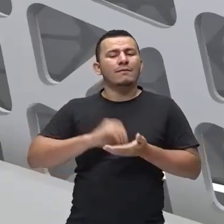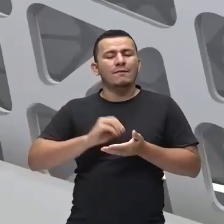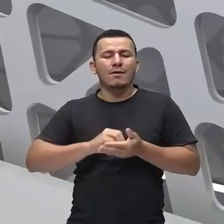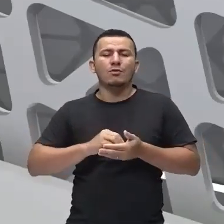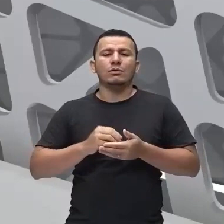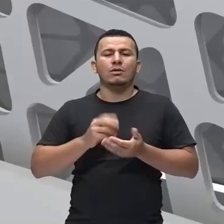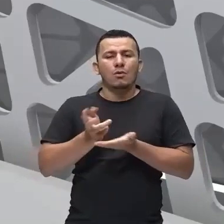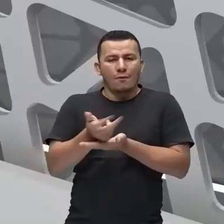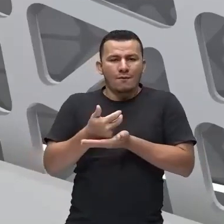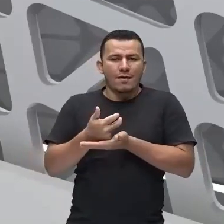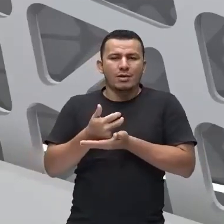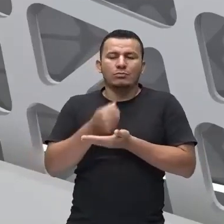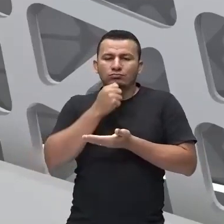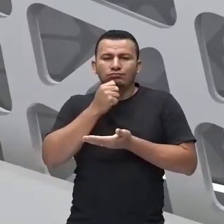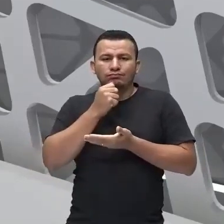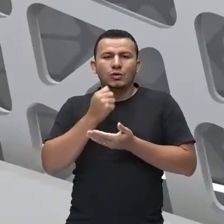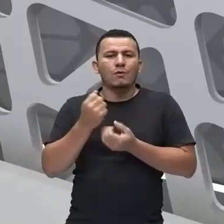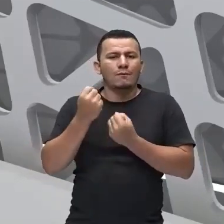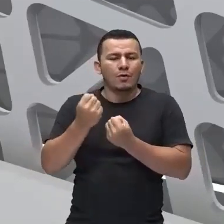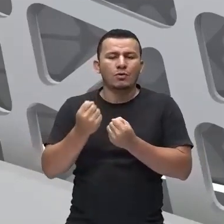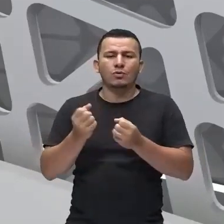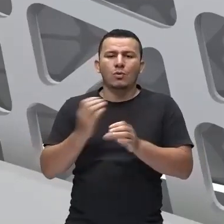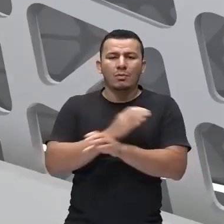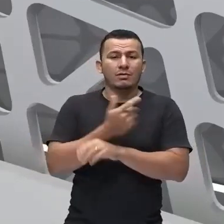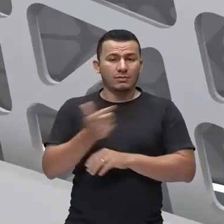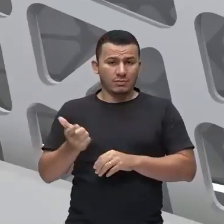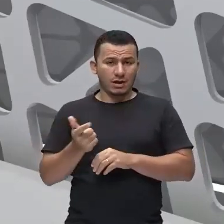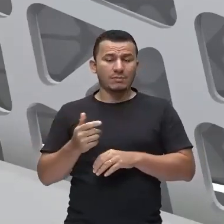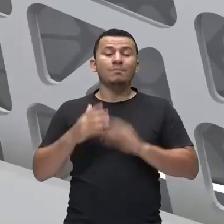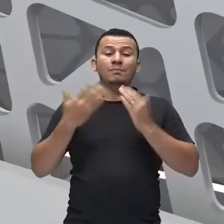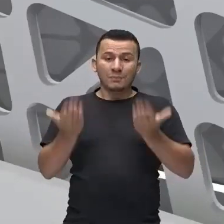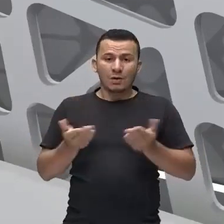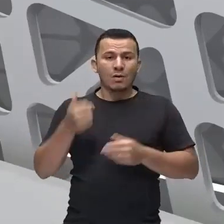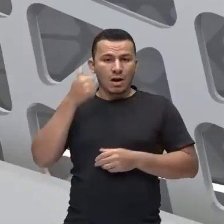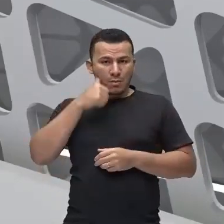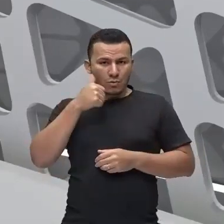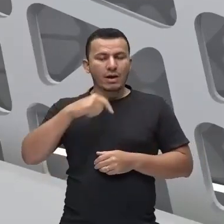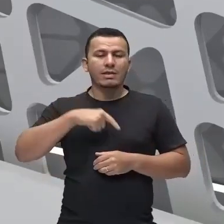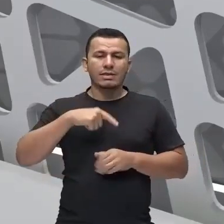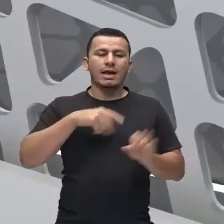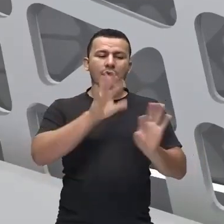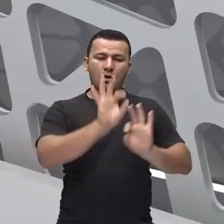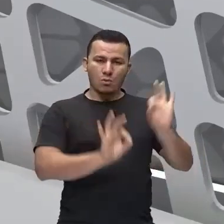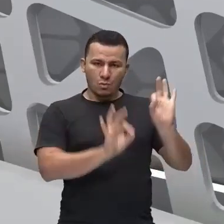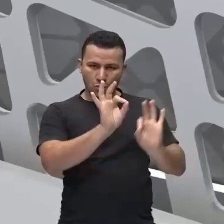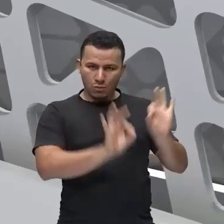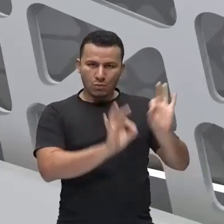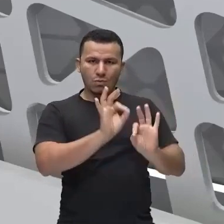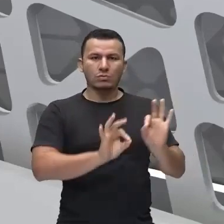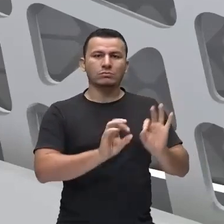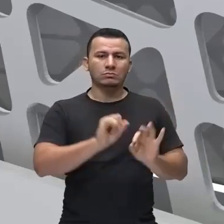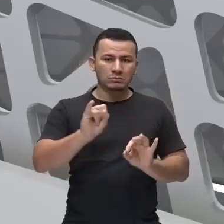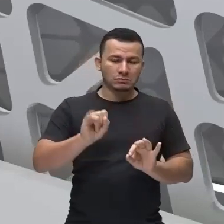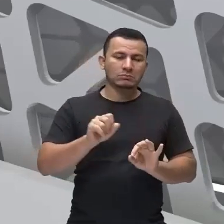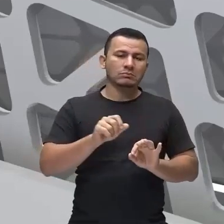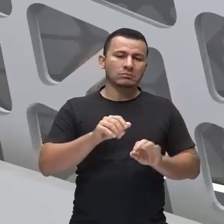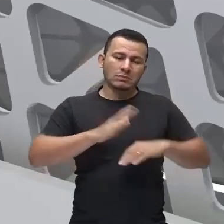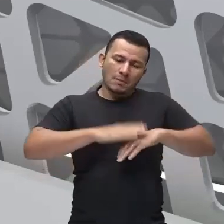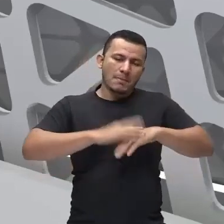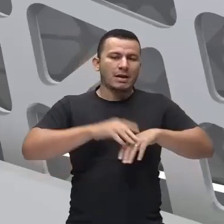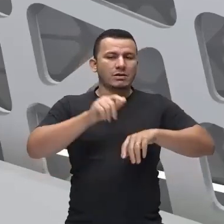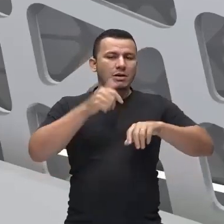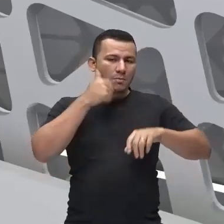feto. Então, essas mulheres, elas se programam, quem tem a possibilidade de programar,